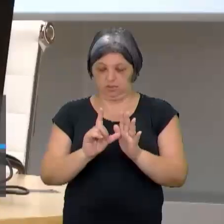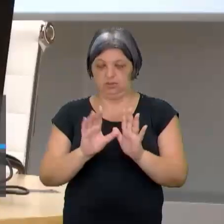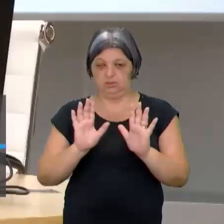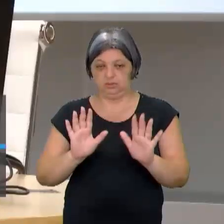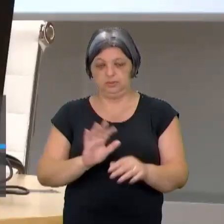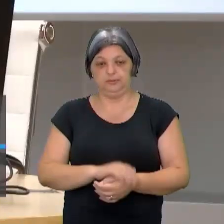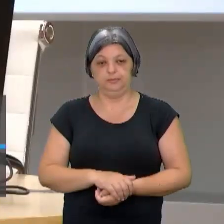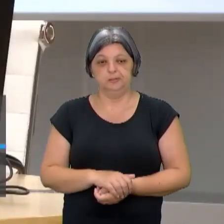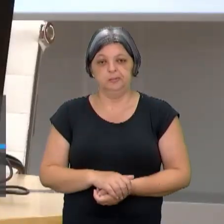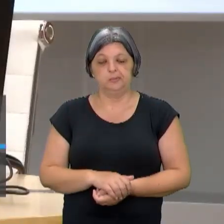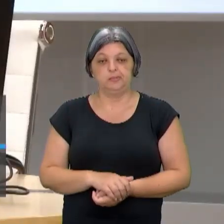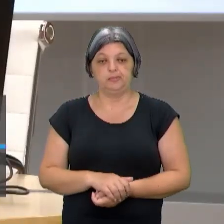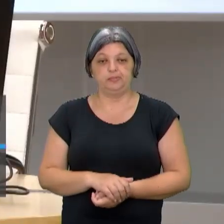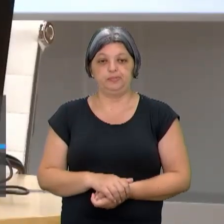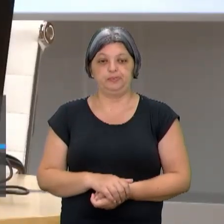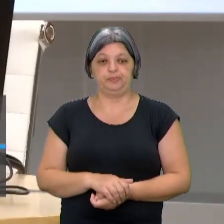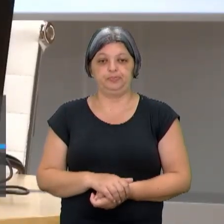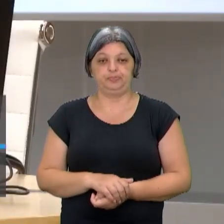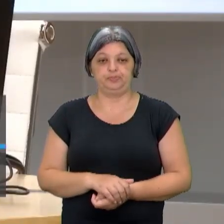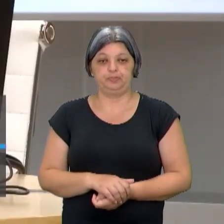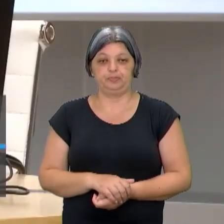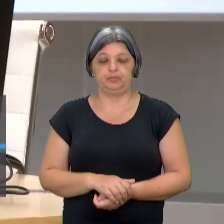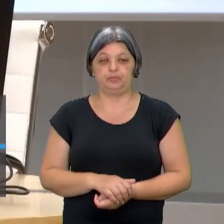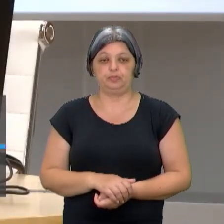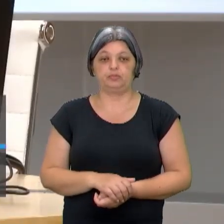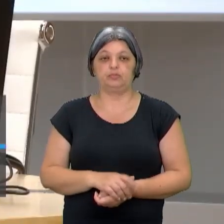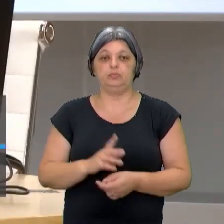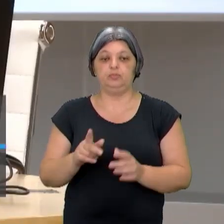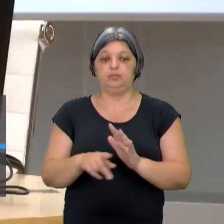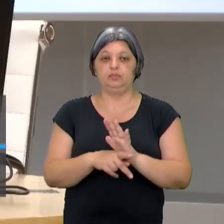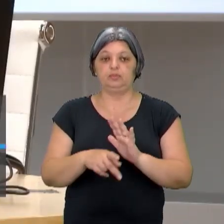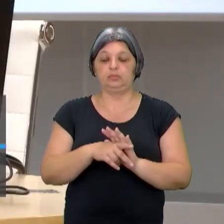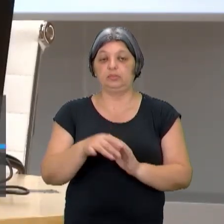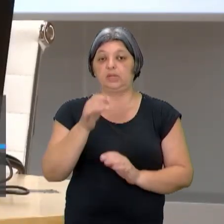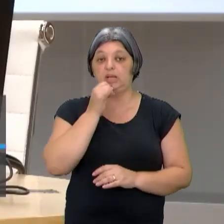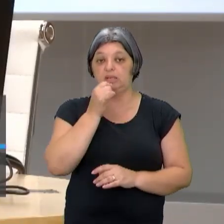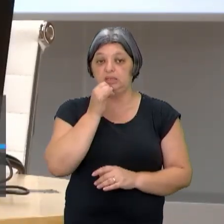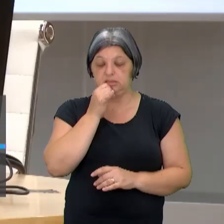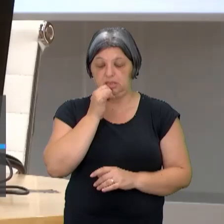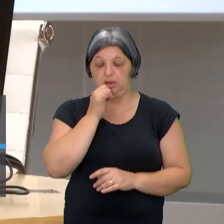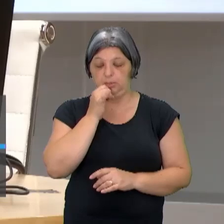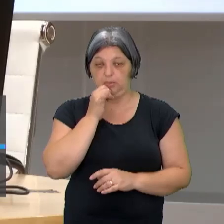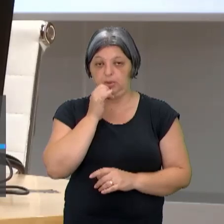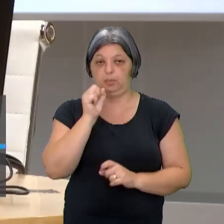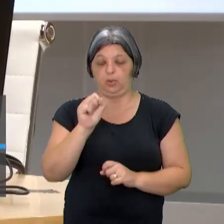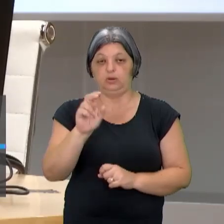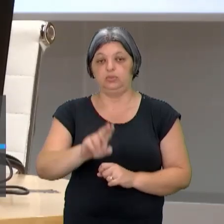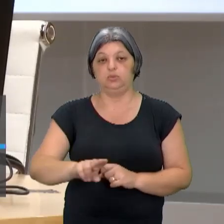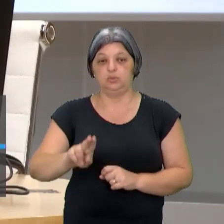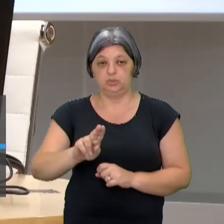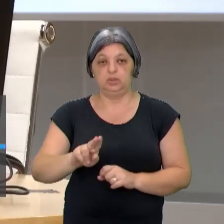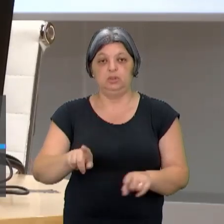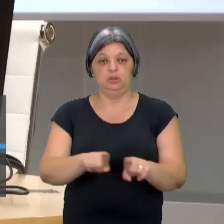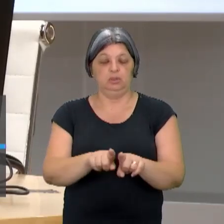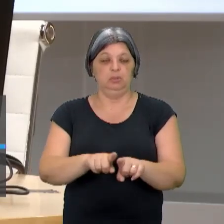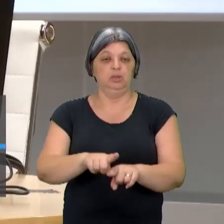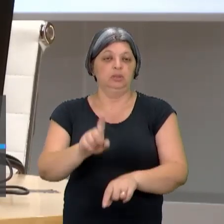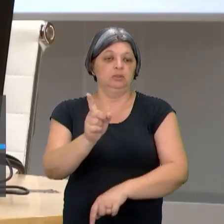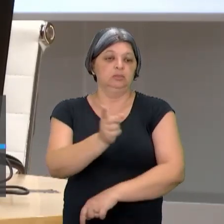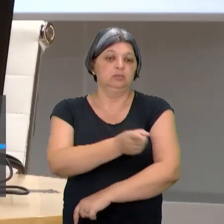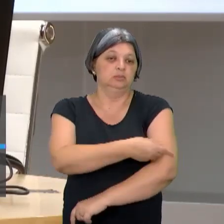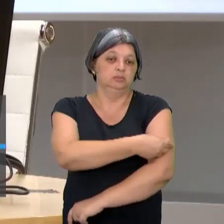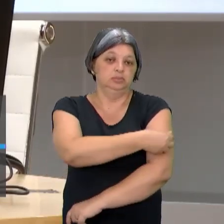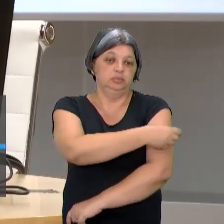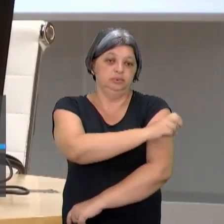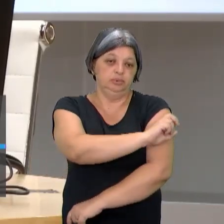favor. Só uma coisa, esse estudo de caso, Débora, ele serve também para a gente trabalhar nos anos iniciais? Então,